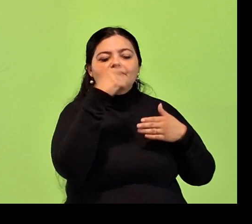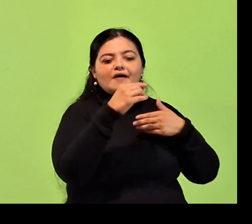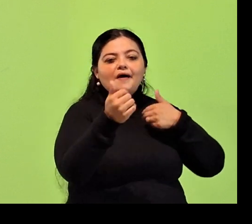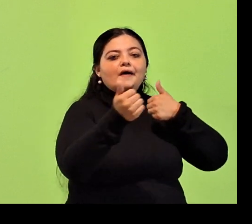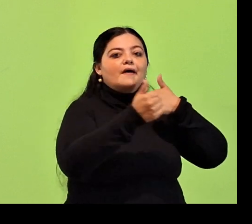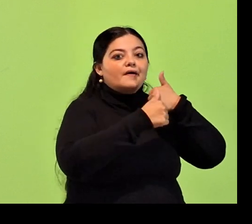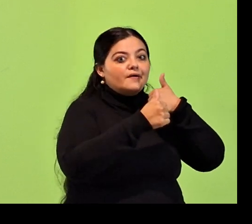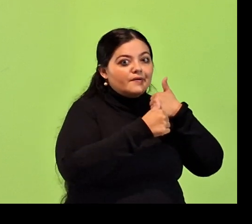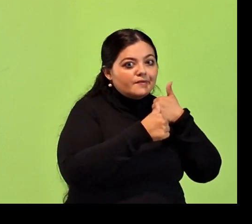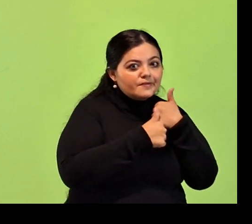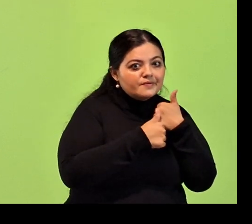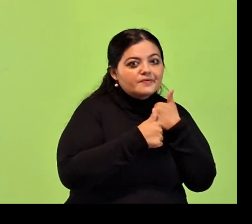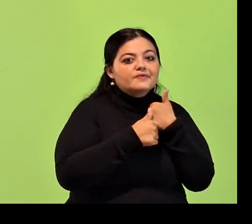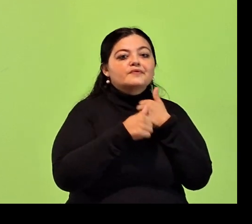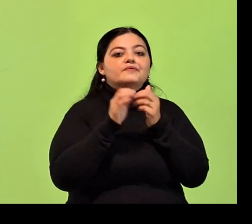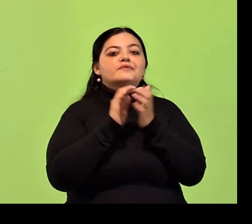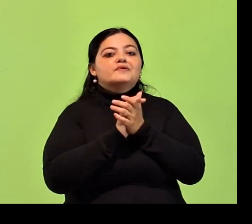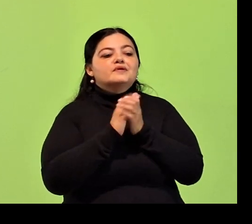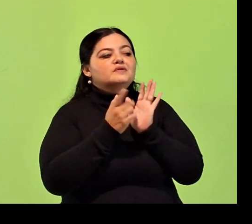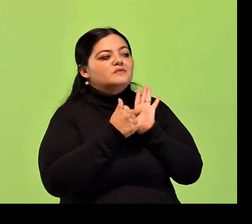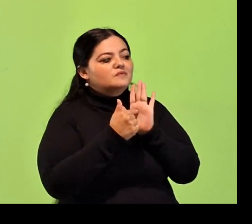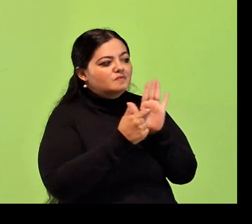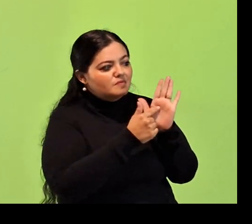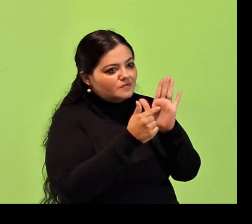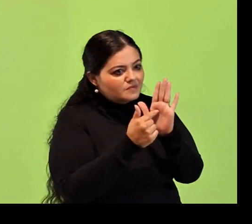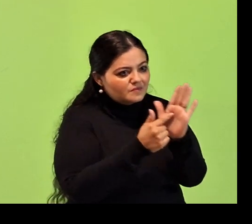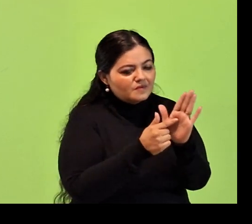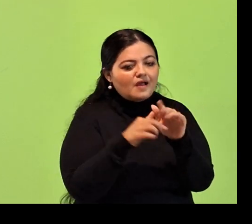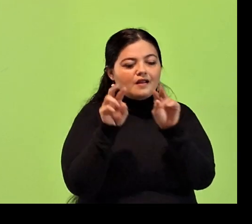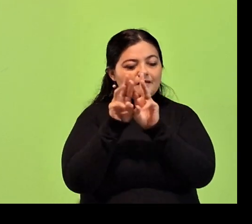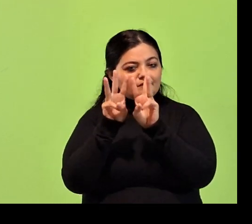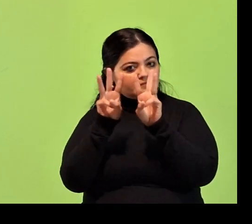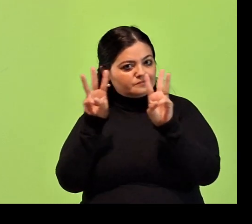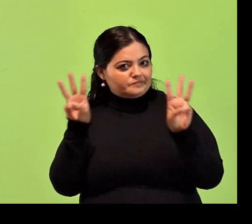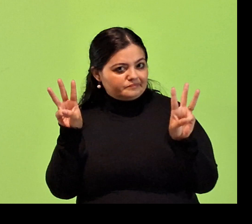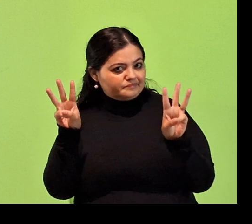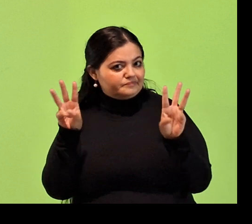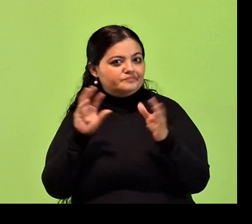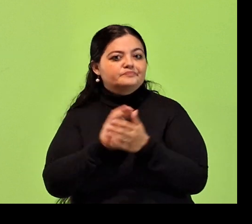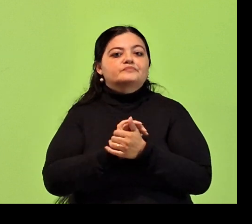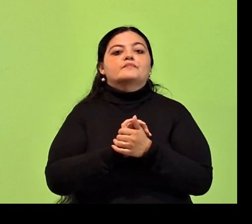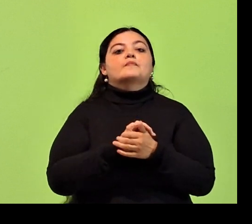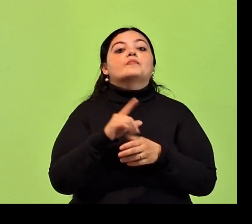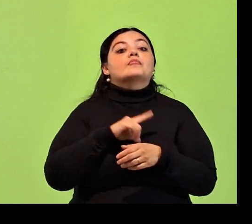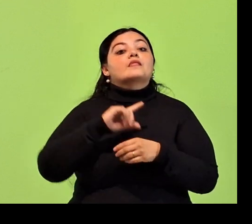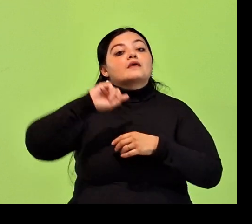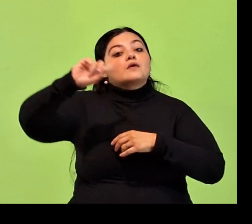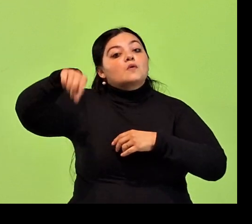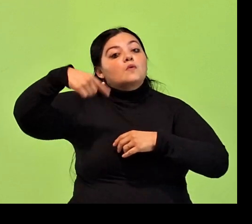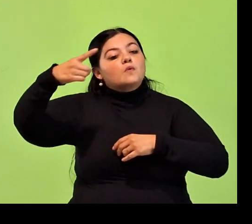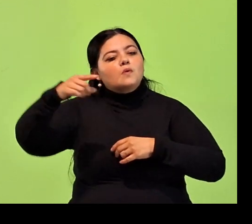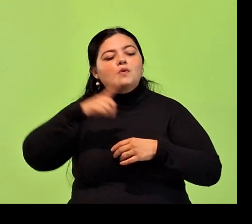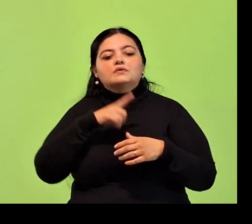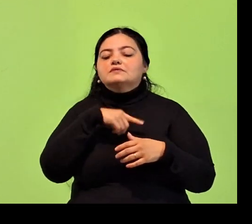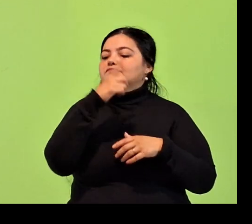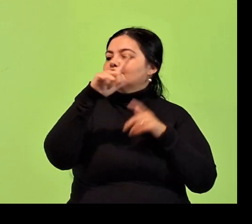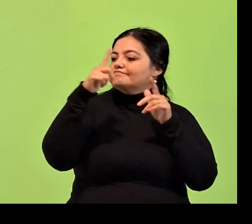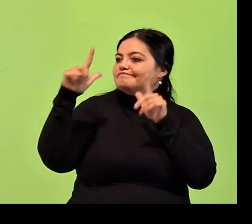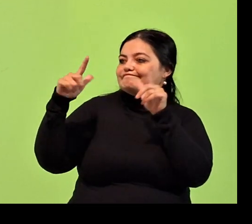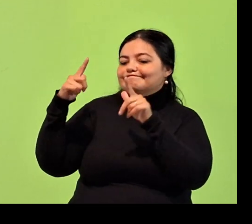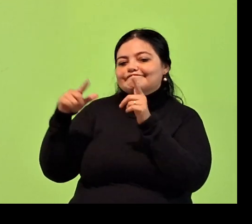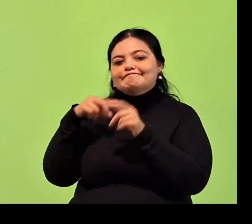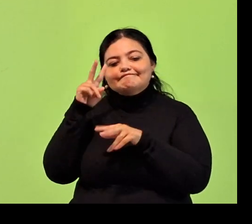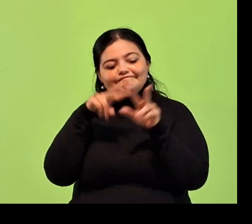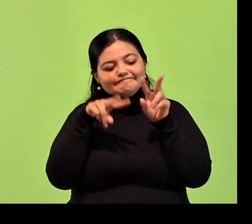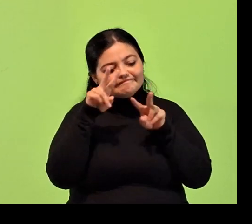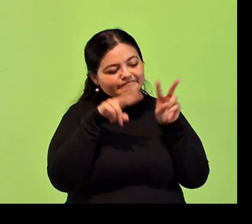a exposição no cultosmarginais.com.br e além dessa performance veja todas as outras.